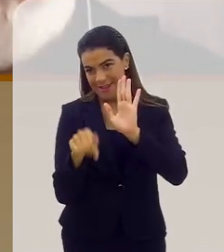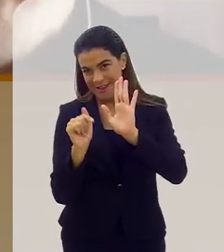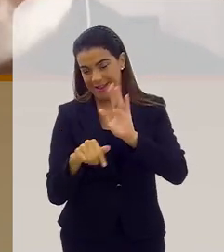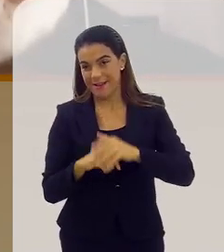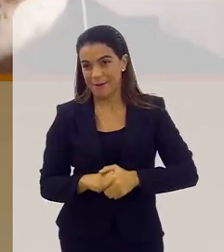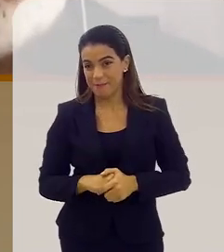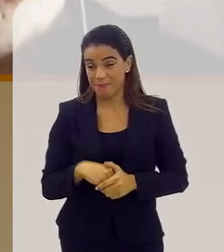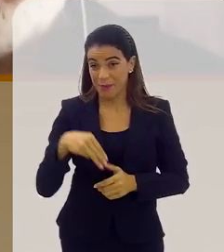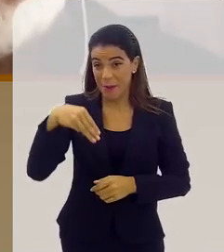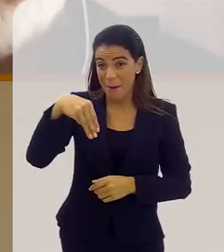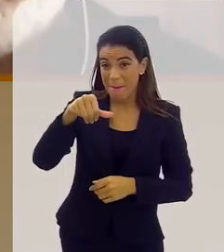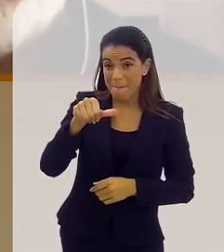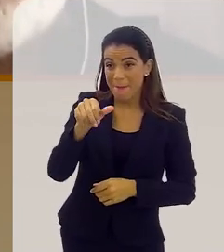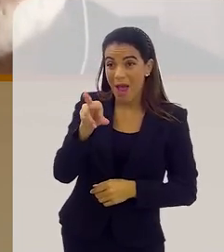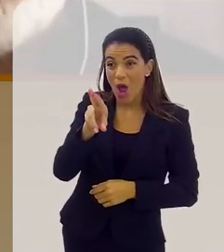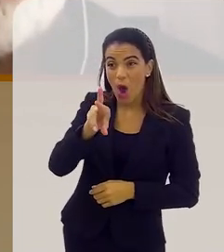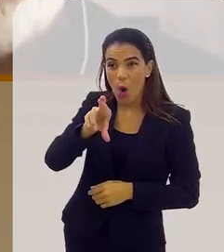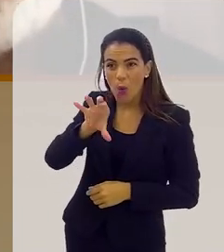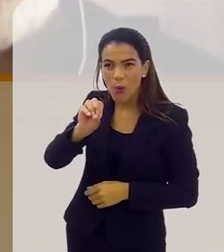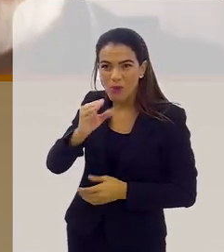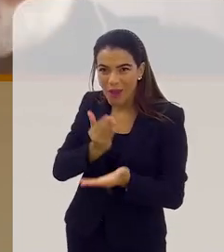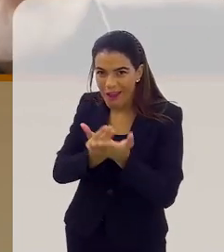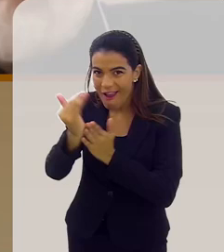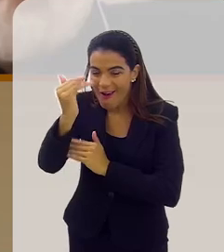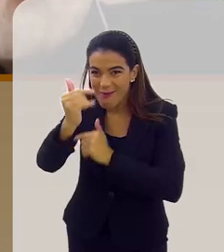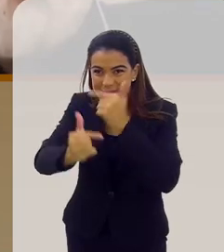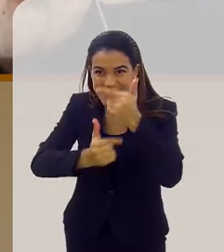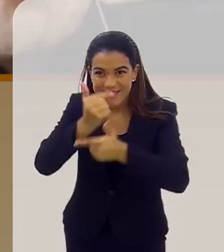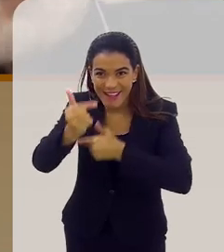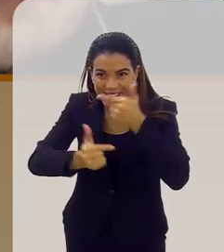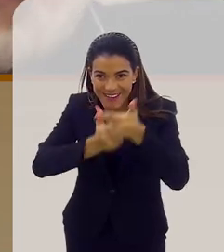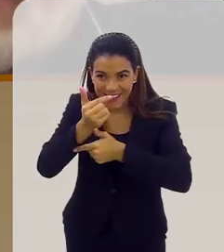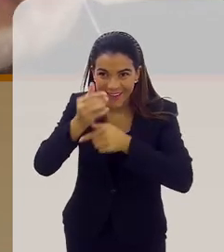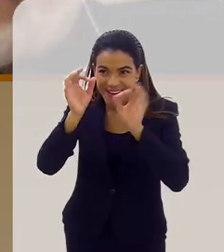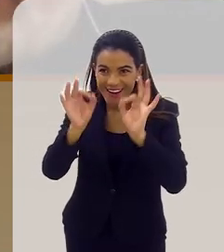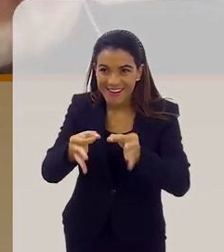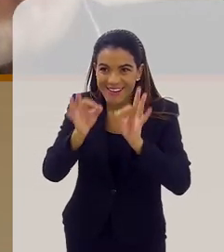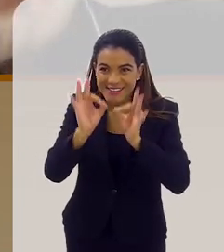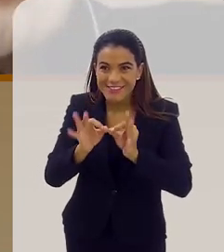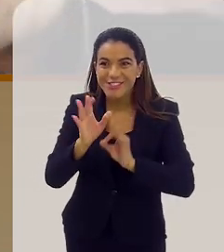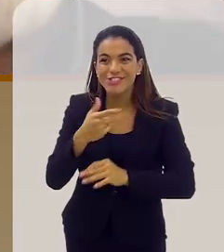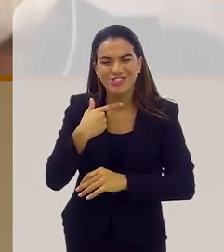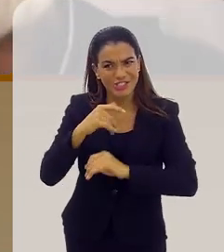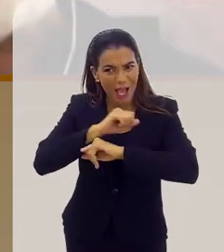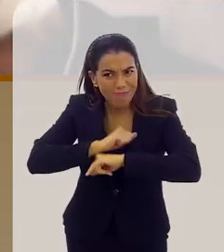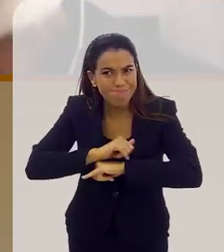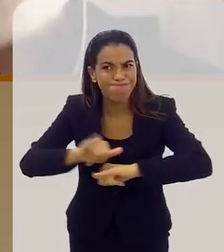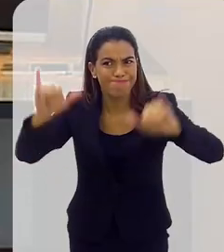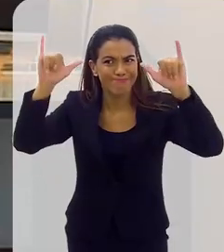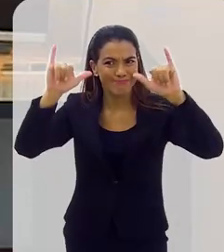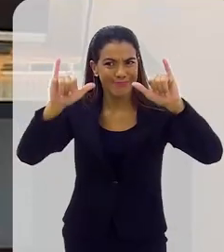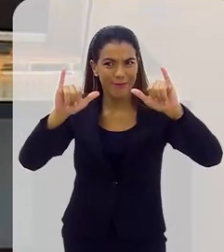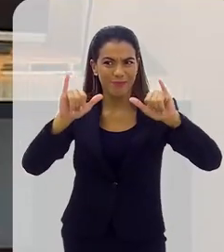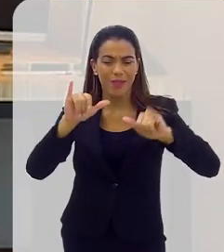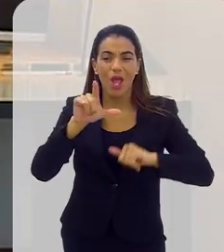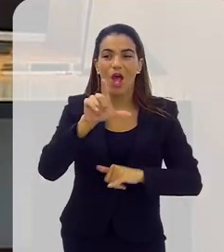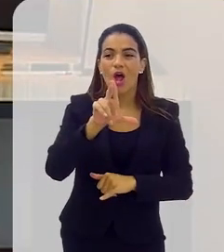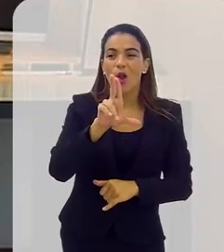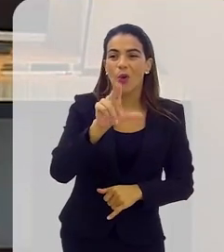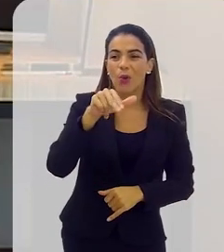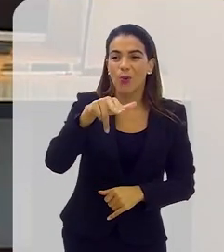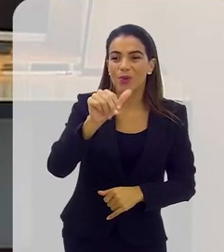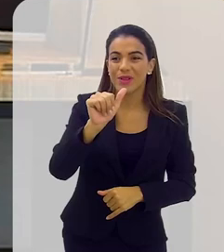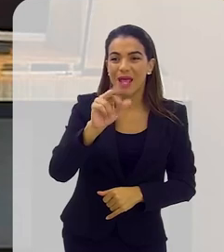O fazer de Mauro tão. Sim. trabalho já começou, né? Vocês já Já. lançaram o próximo enredo, enfim, que é